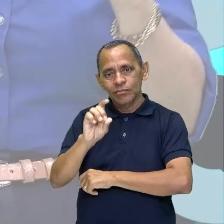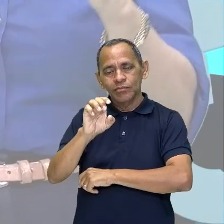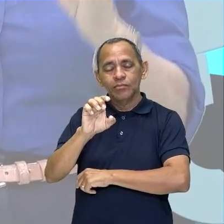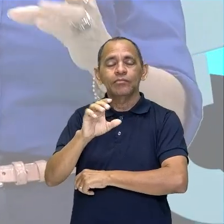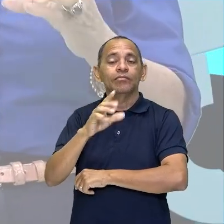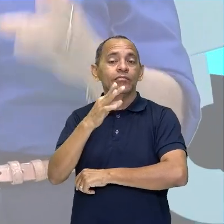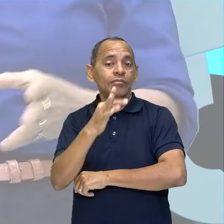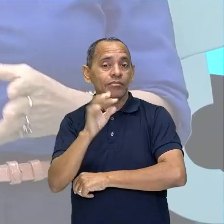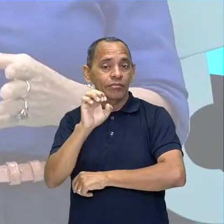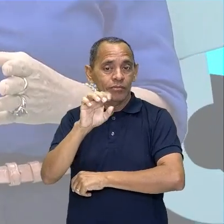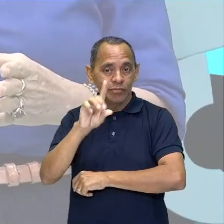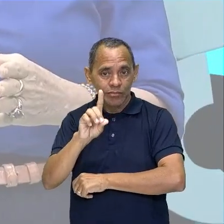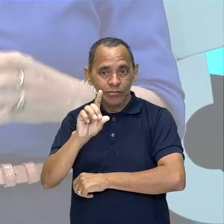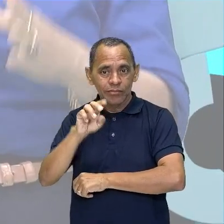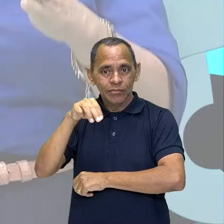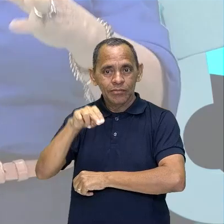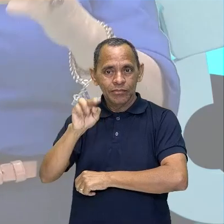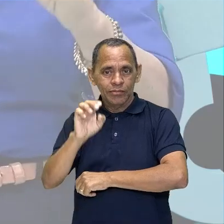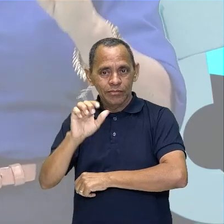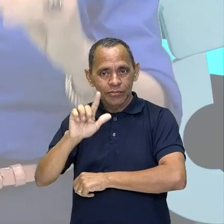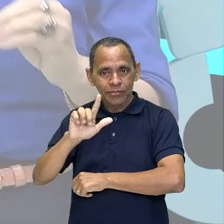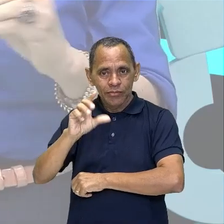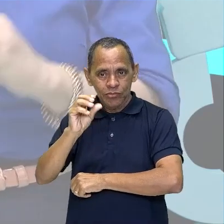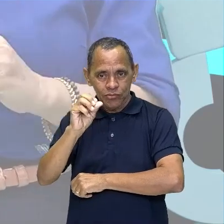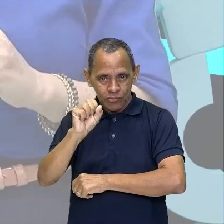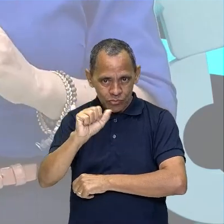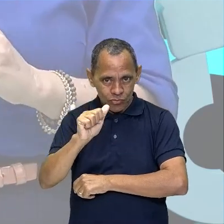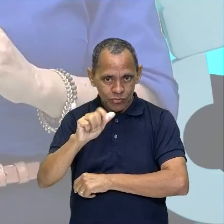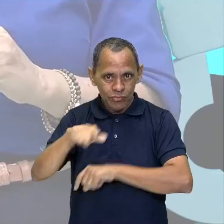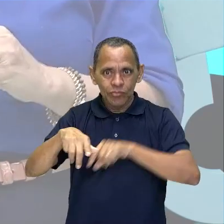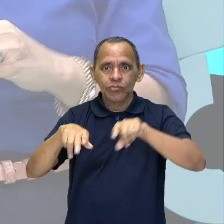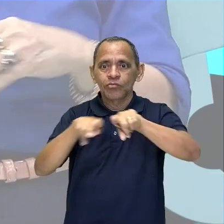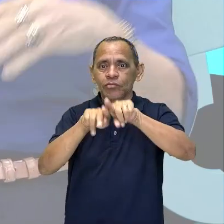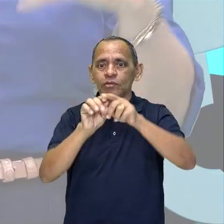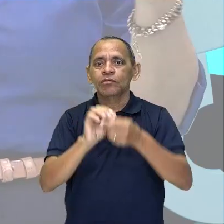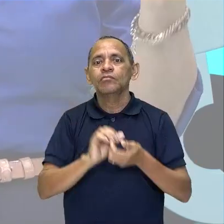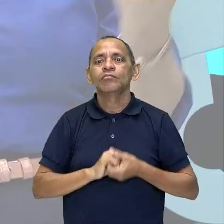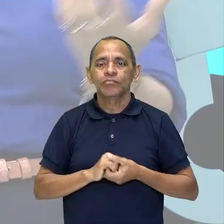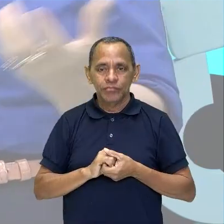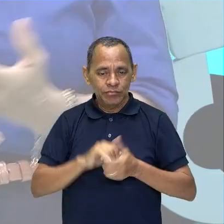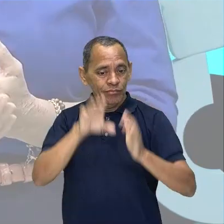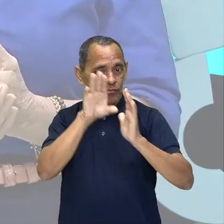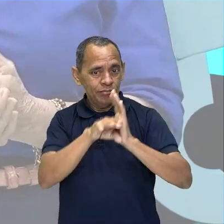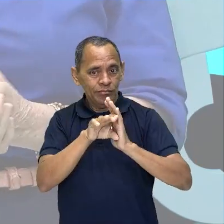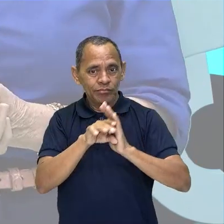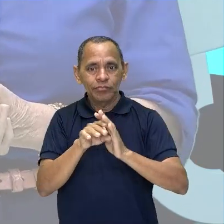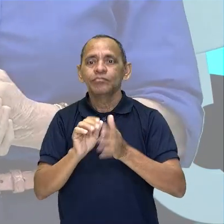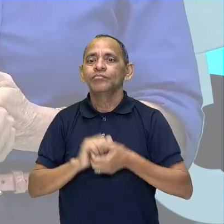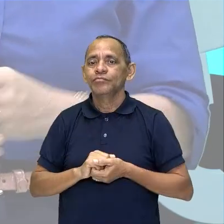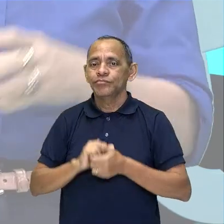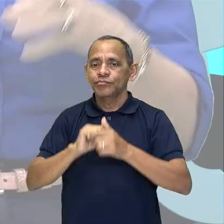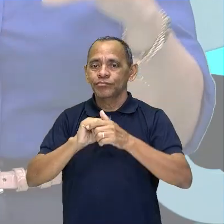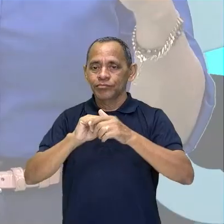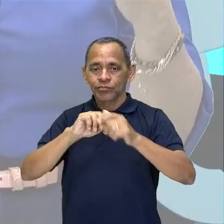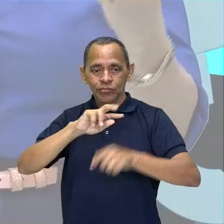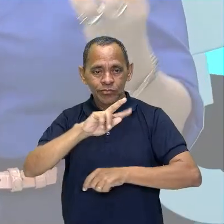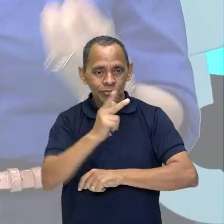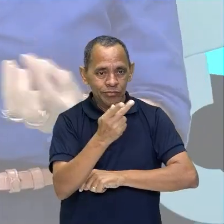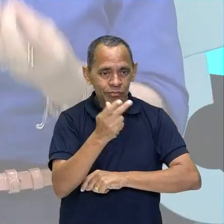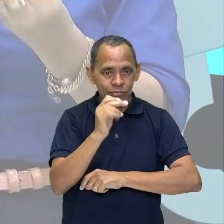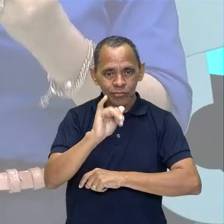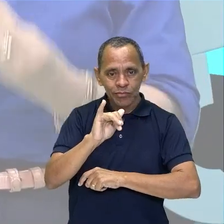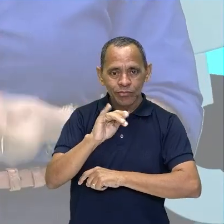de hipertexto. Então, tem origem aí esse conceito de hipermídia. Esse é